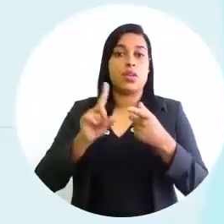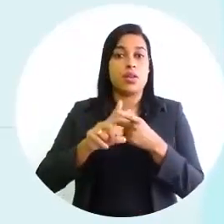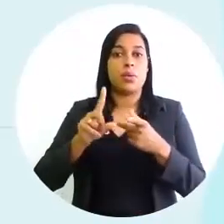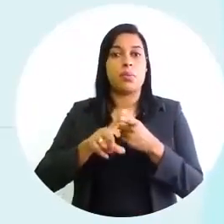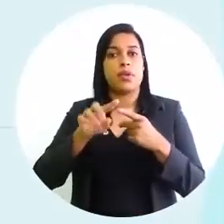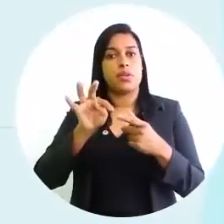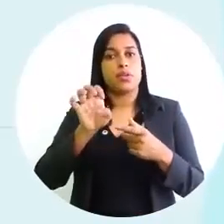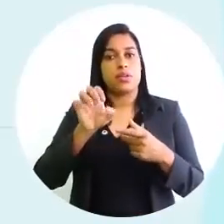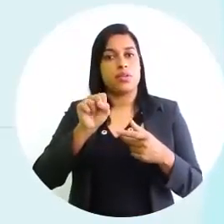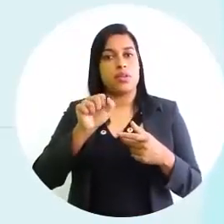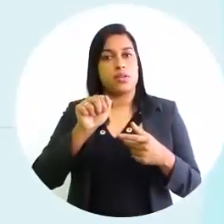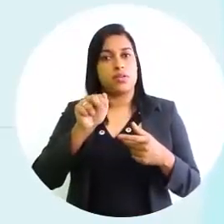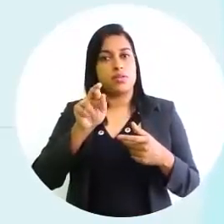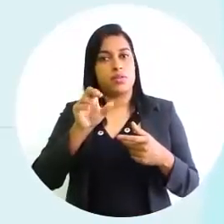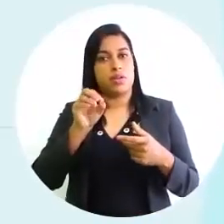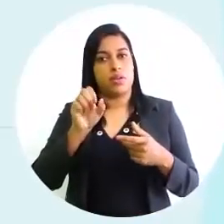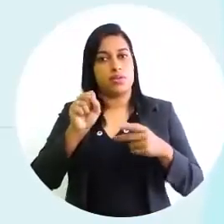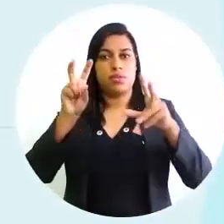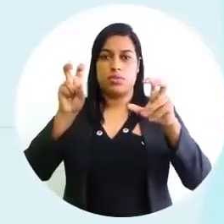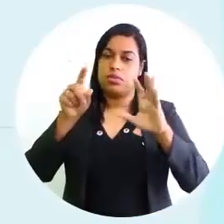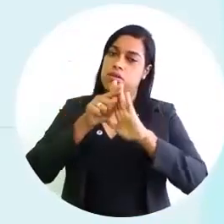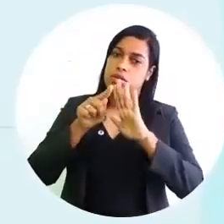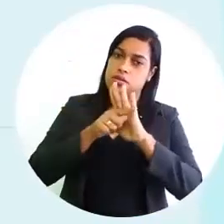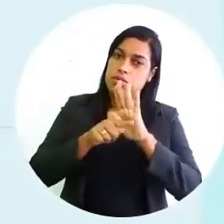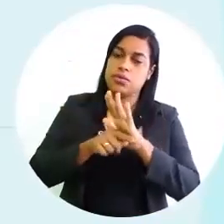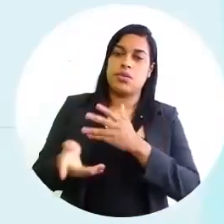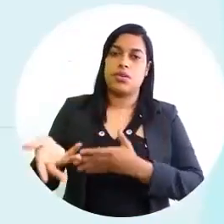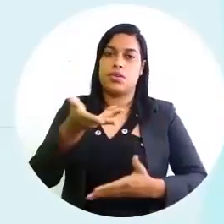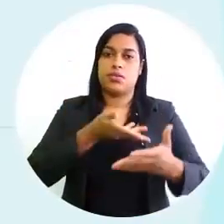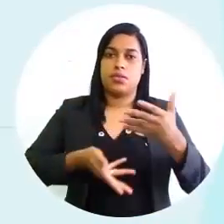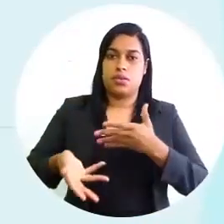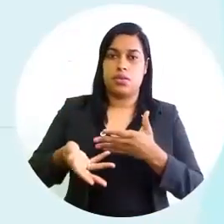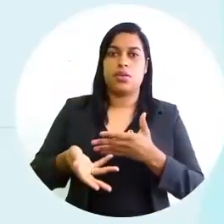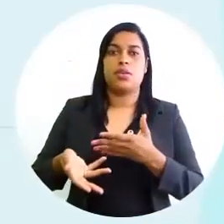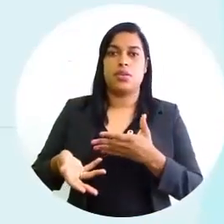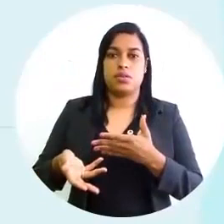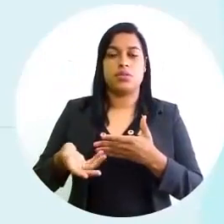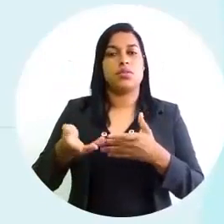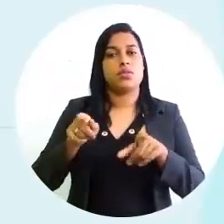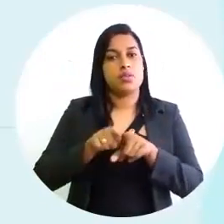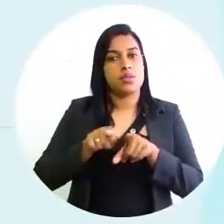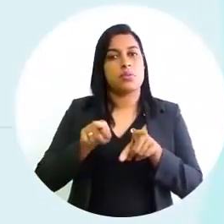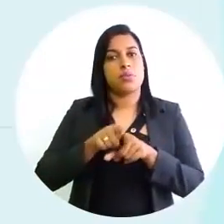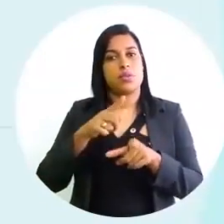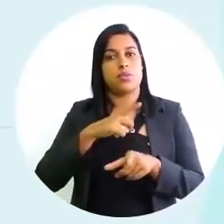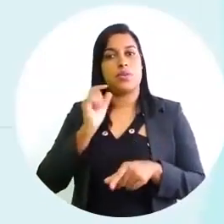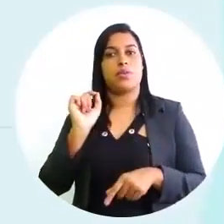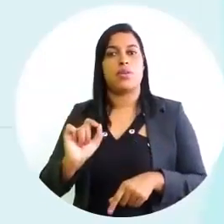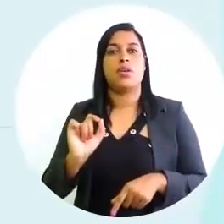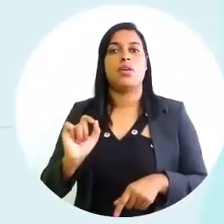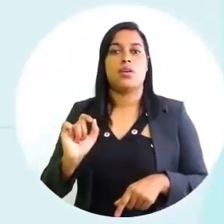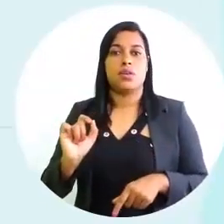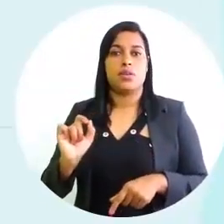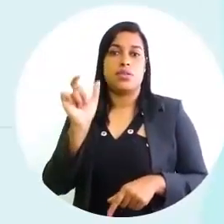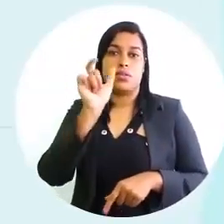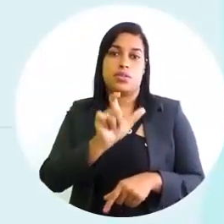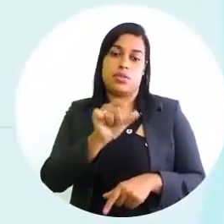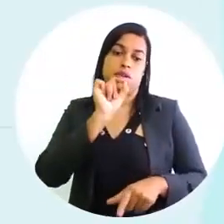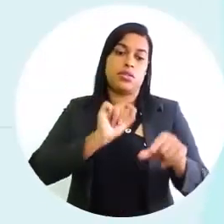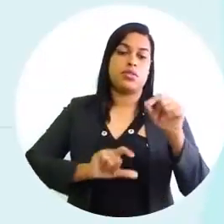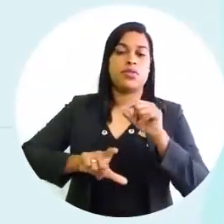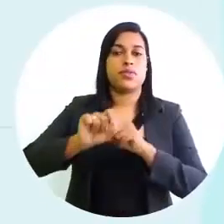do tesauros, que além da lista de assuntos vem os relacionamentos, nós temos também as